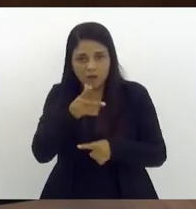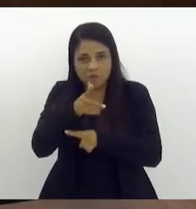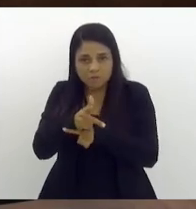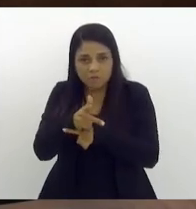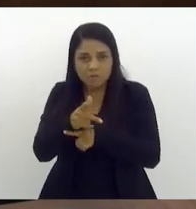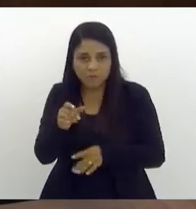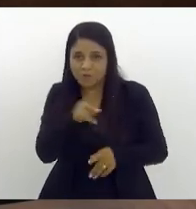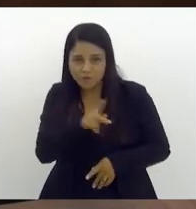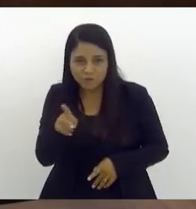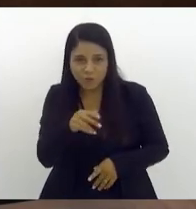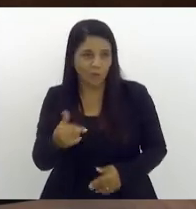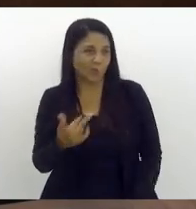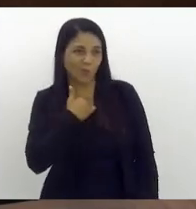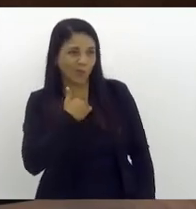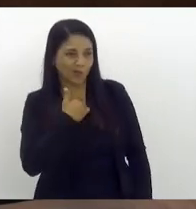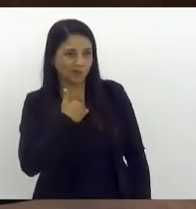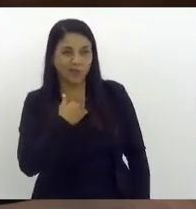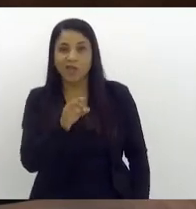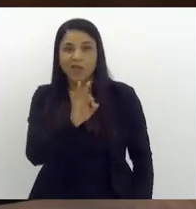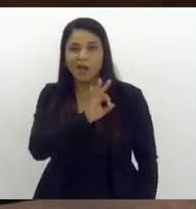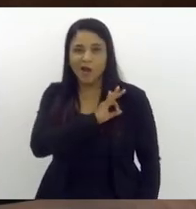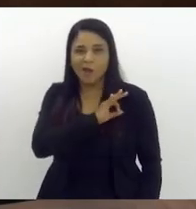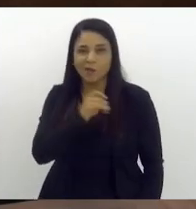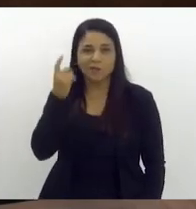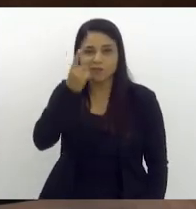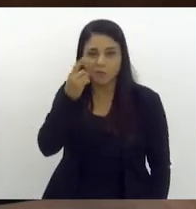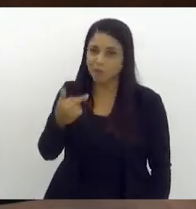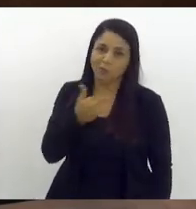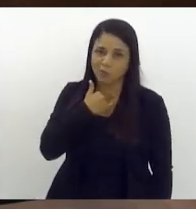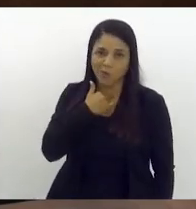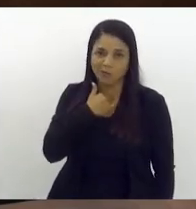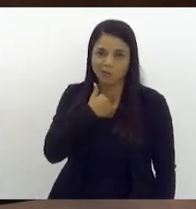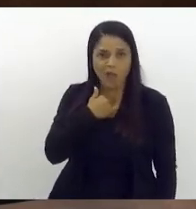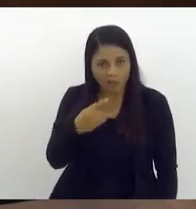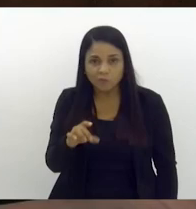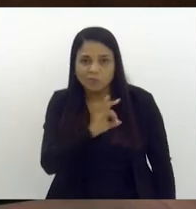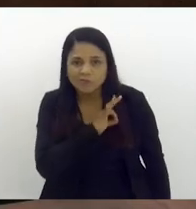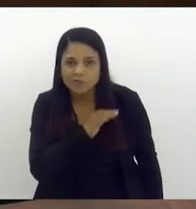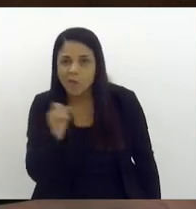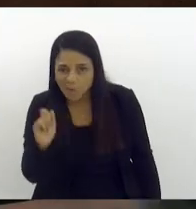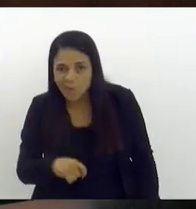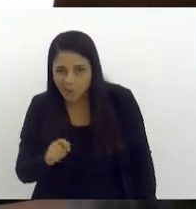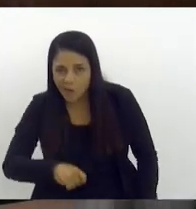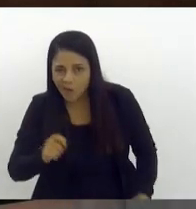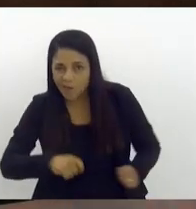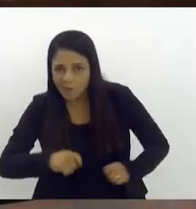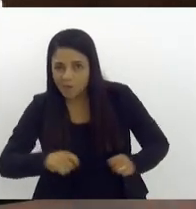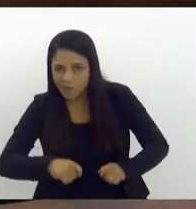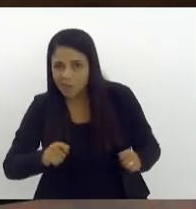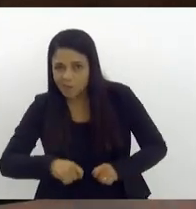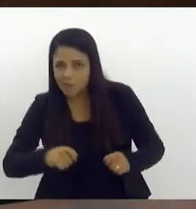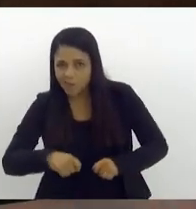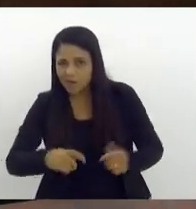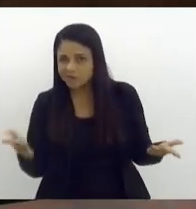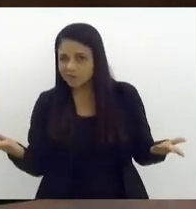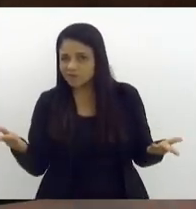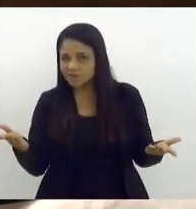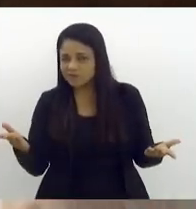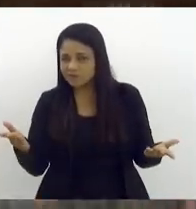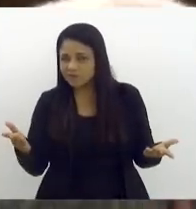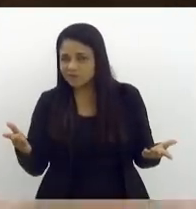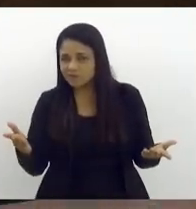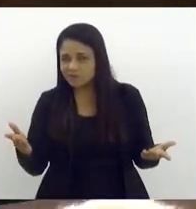pode. Câmera nos deputados? Não pode. Mas no policial pode? Que história é essa? Até porque